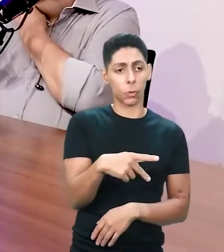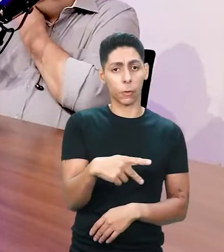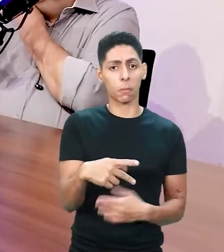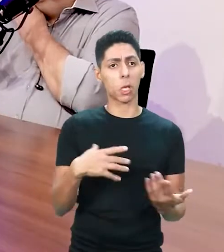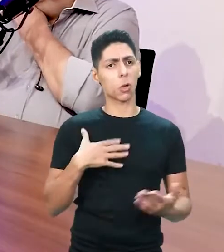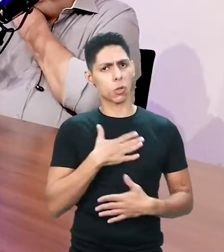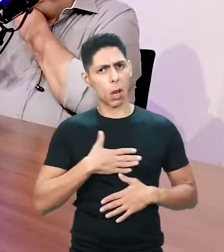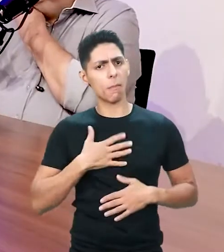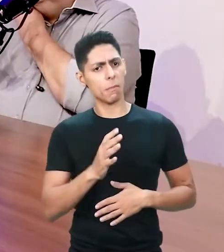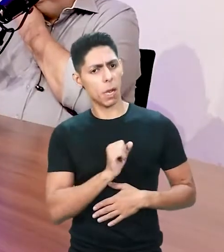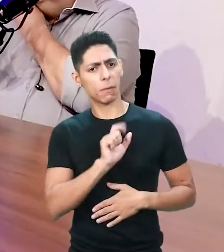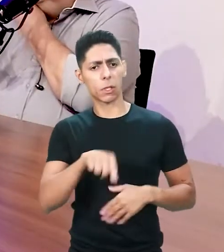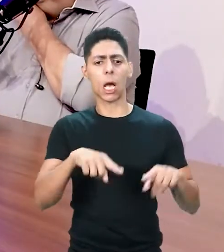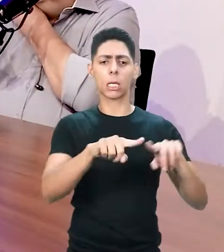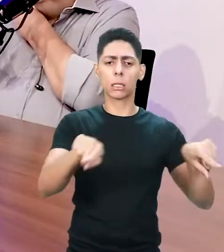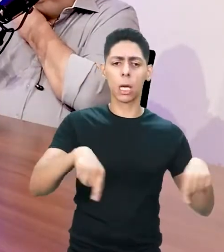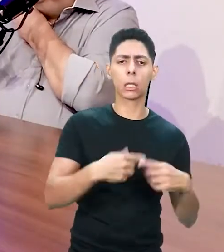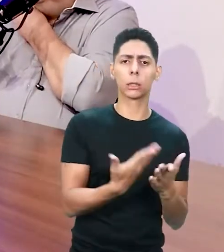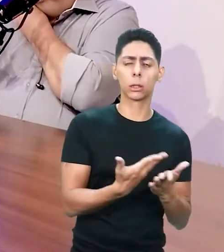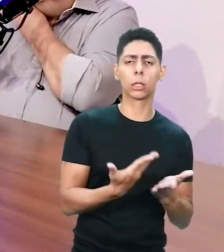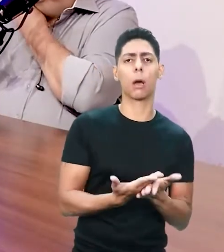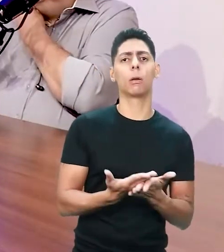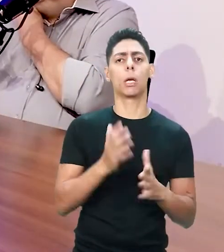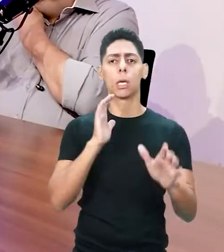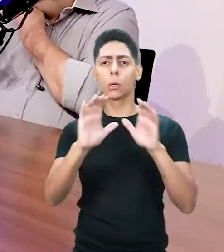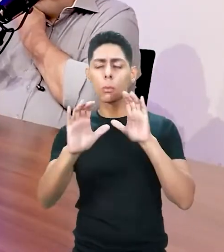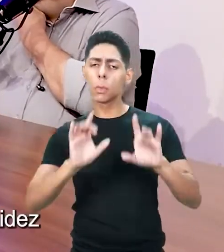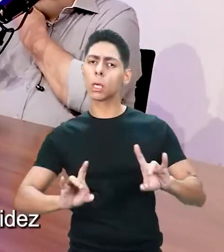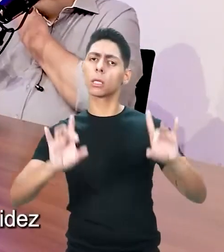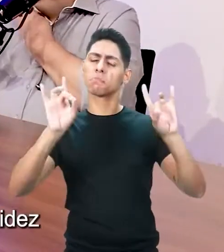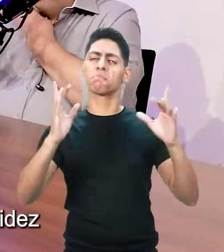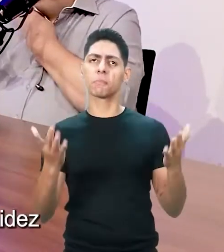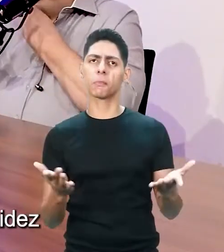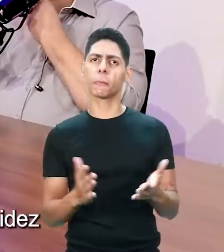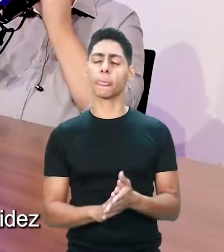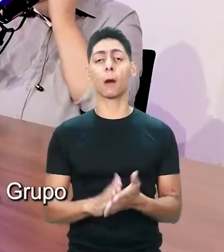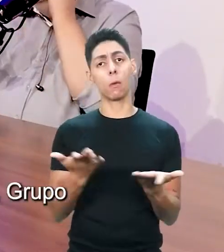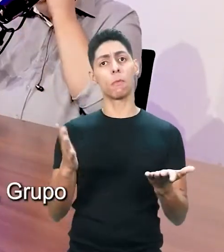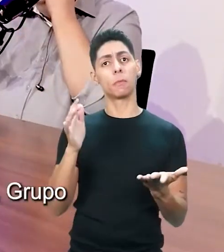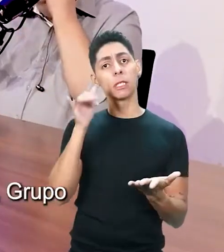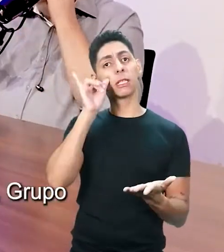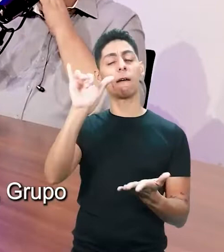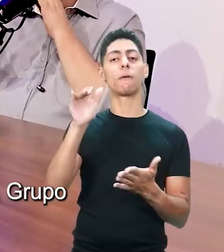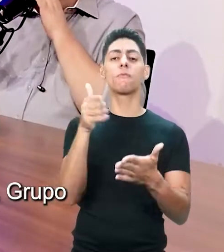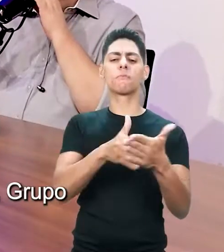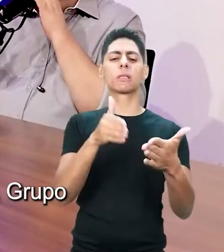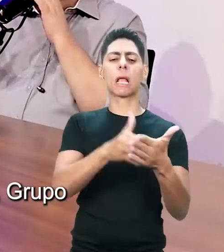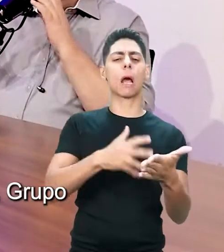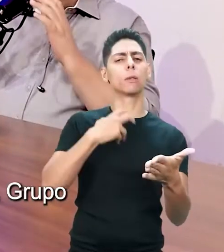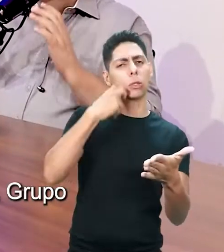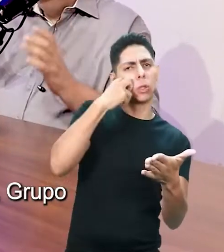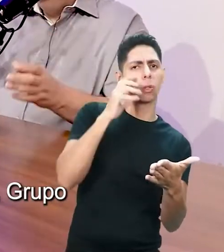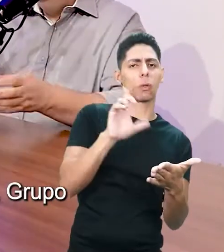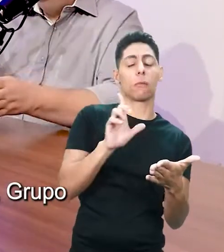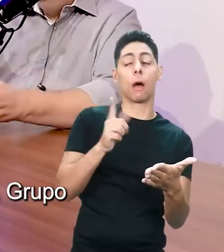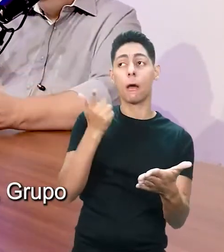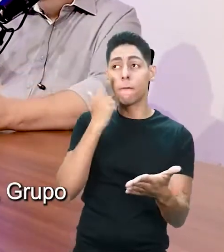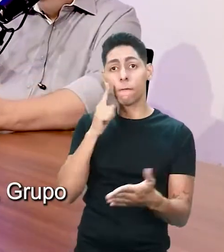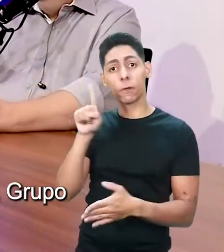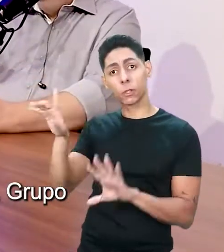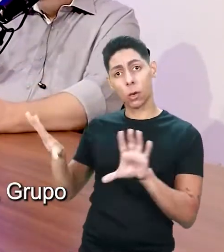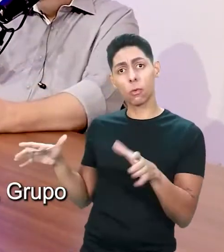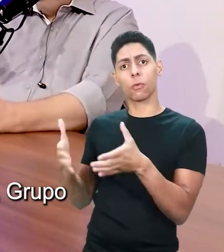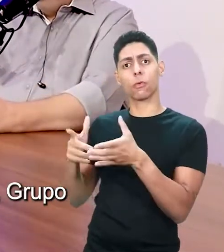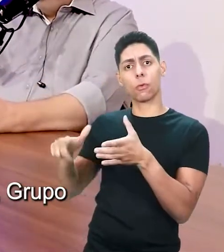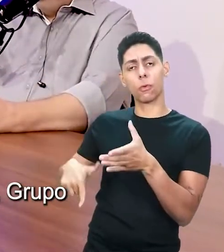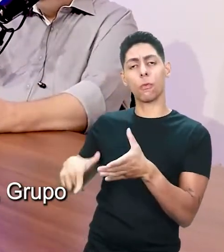de aula e comunicação, especialmente rádio. Se eu quero isso, eu tenho que vencer a timidez. E quando eu vi que tinha um grupo de teatro, Grupo